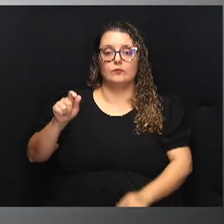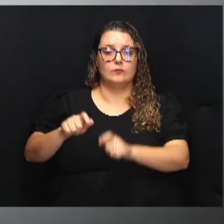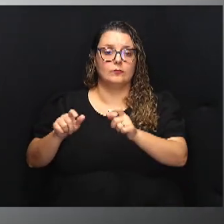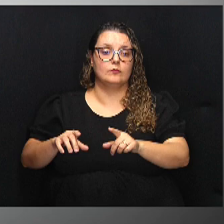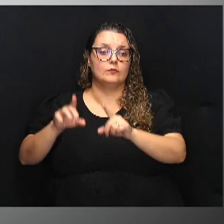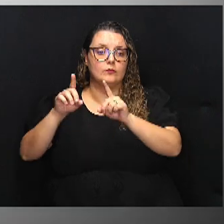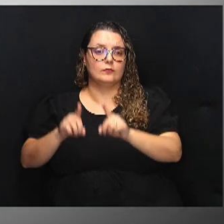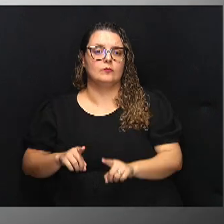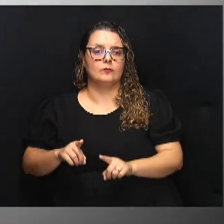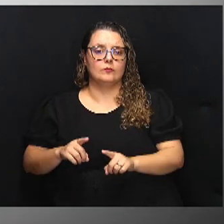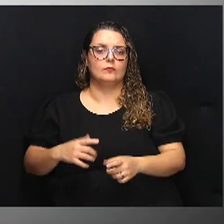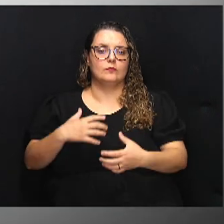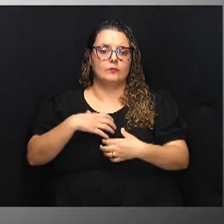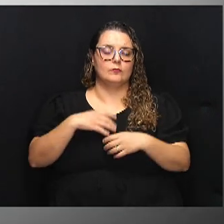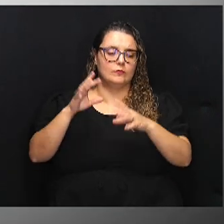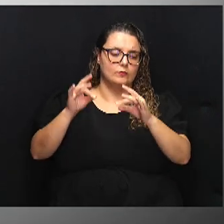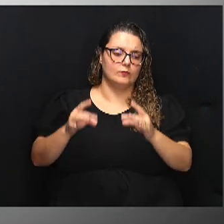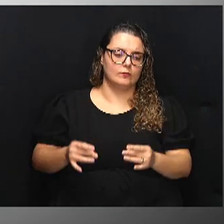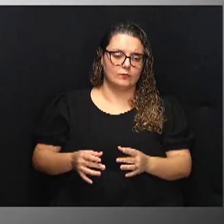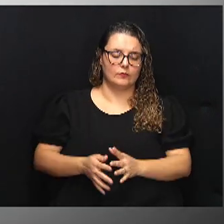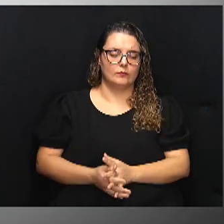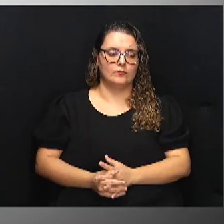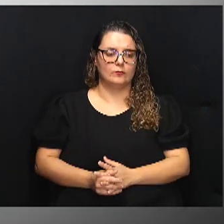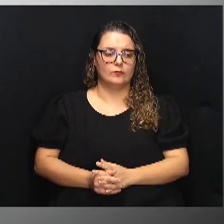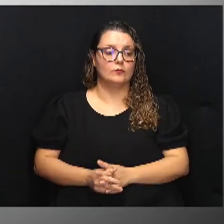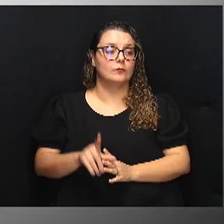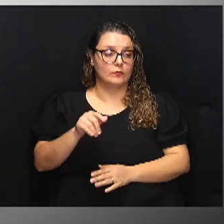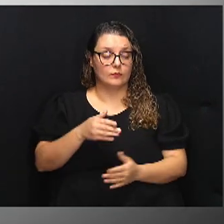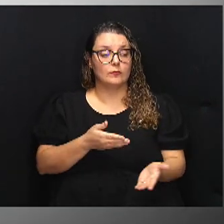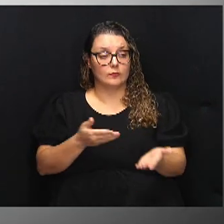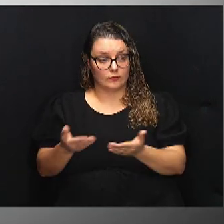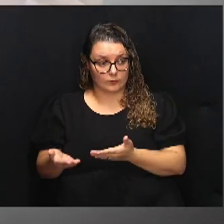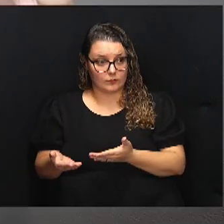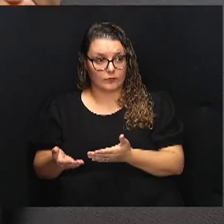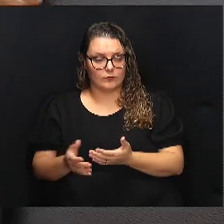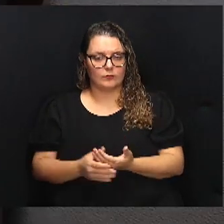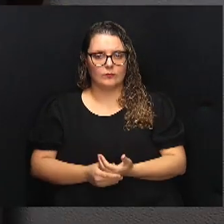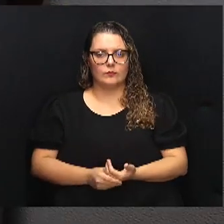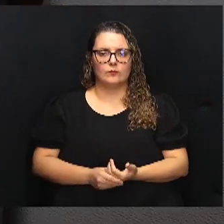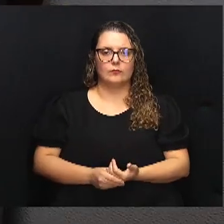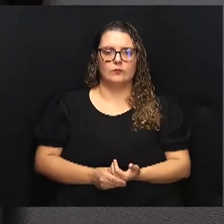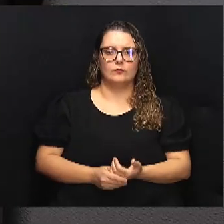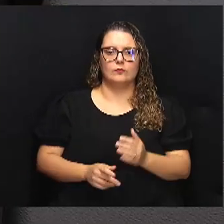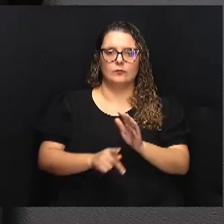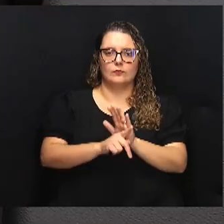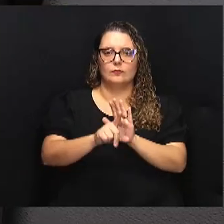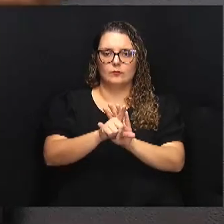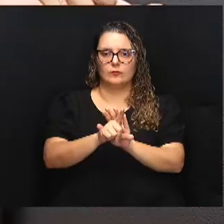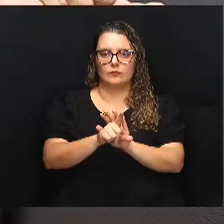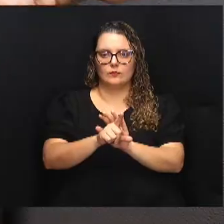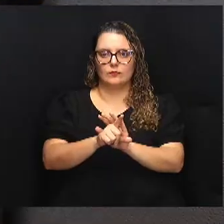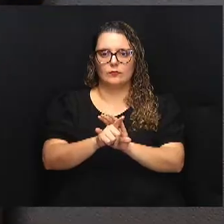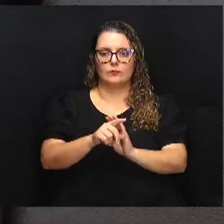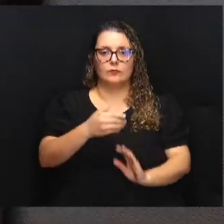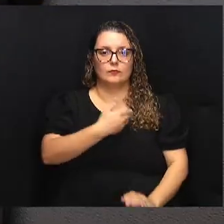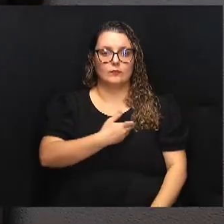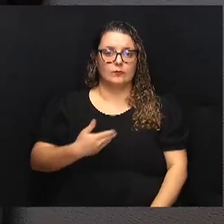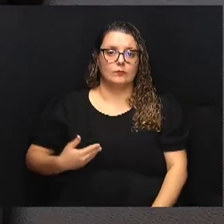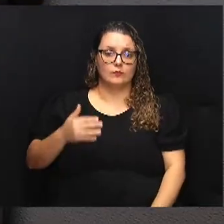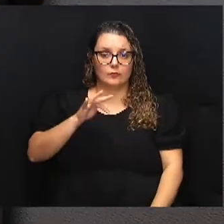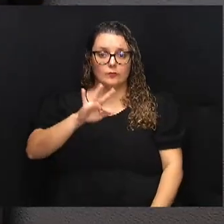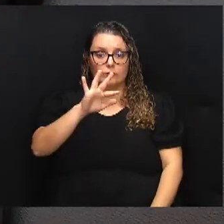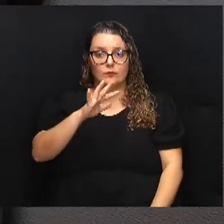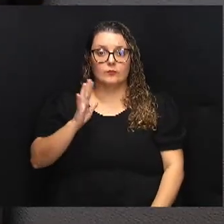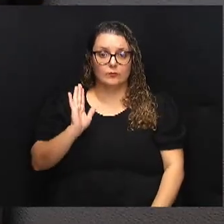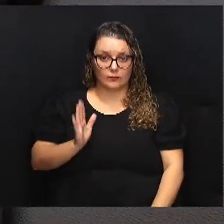deficiência na forma que especifica. Eu apresentei esse projeto de lei, mas o governo federal